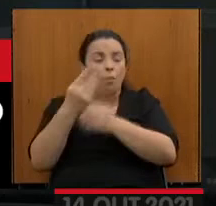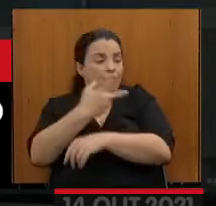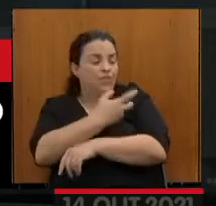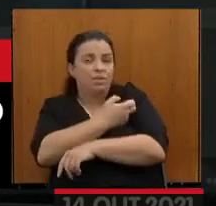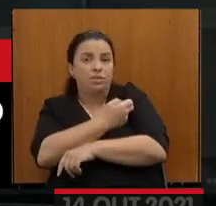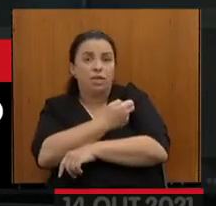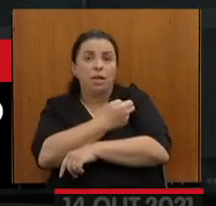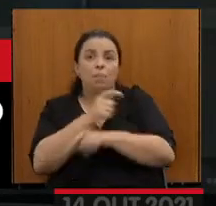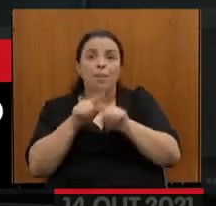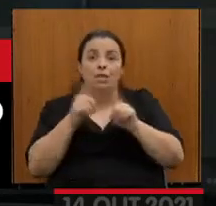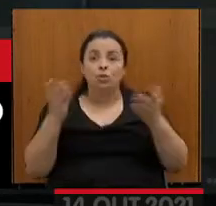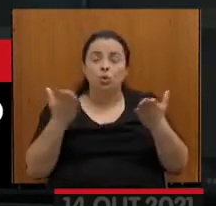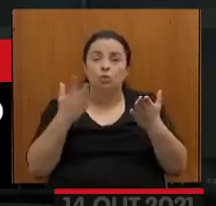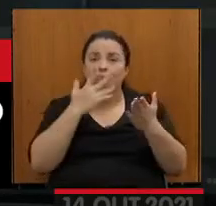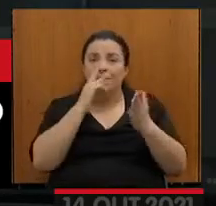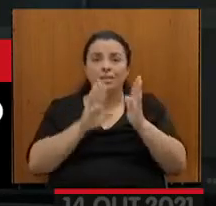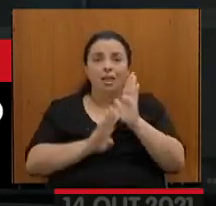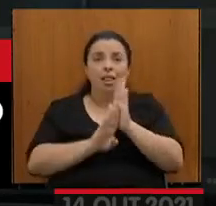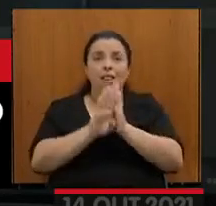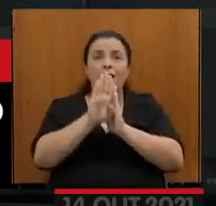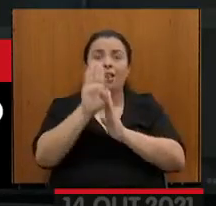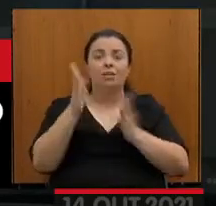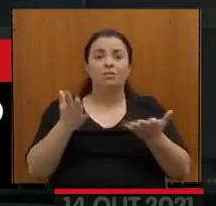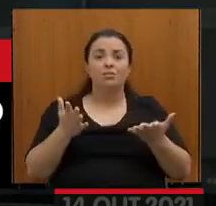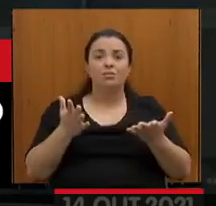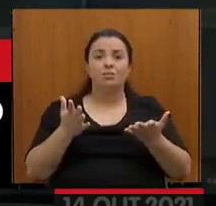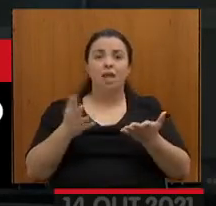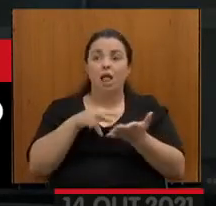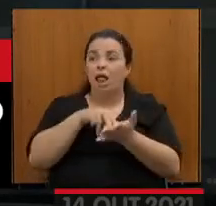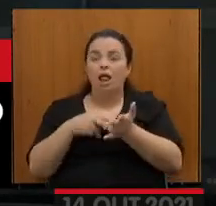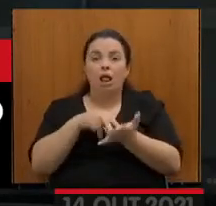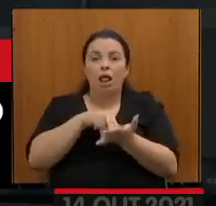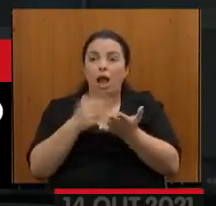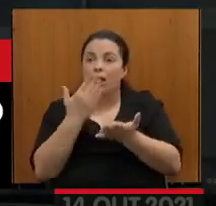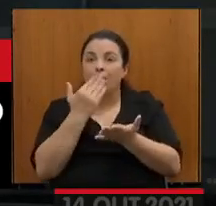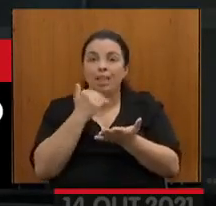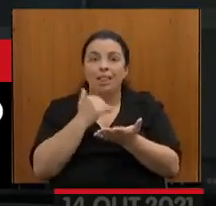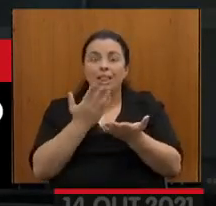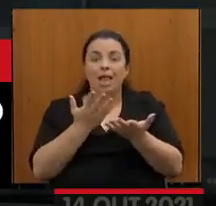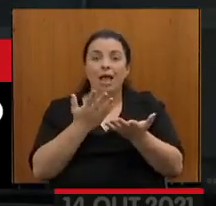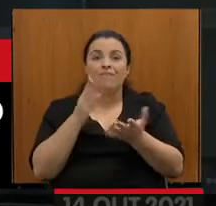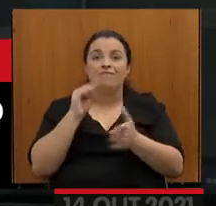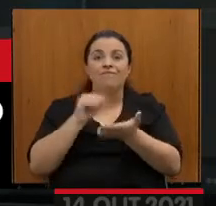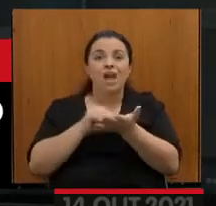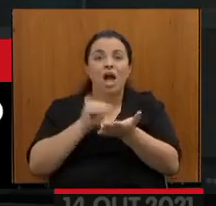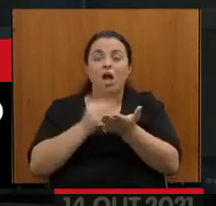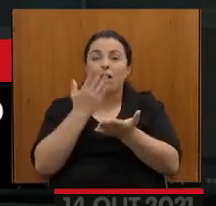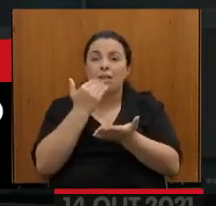alimentar está crescendo. Então, é necessário um pacto da sociedade nesse sentido.